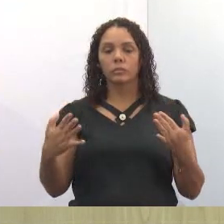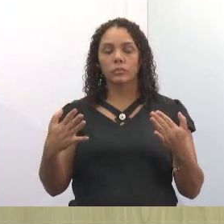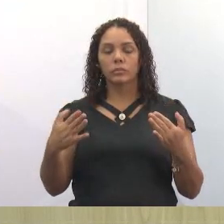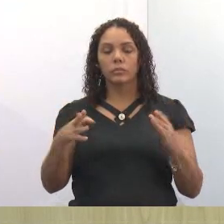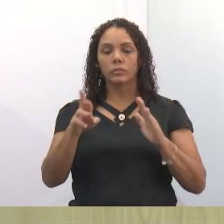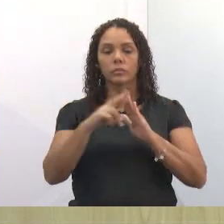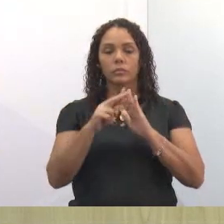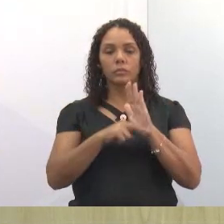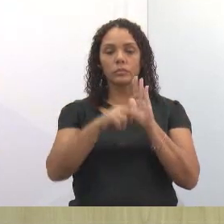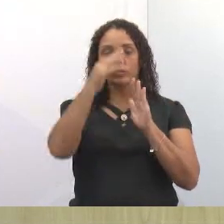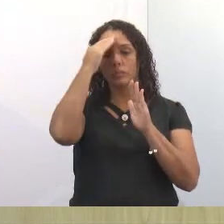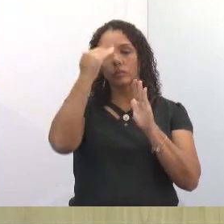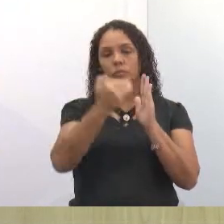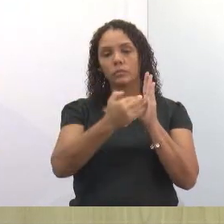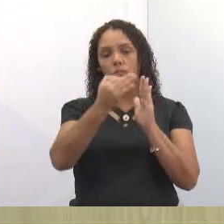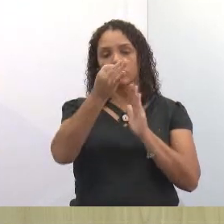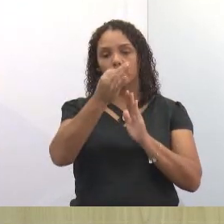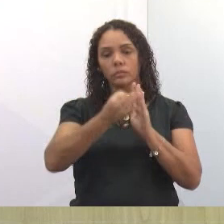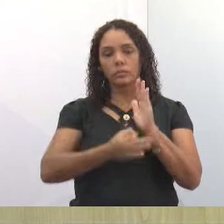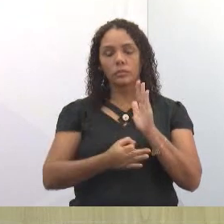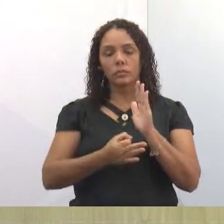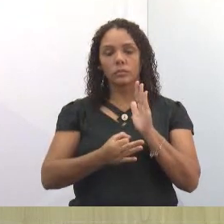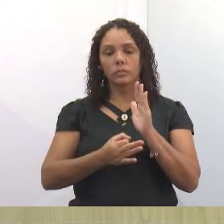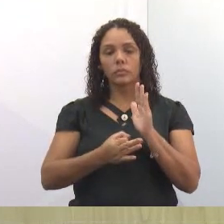as formalidades regimentais,